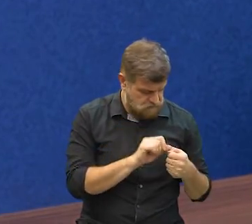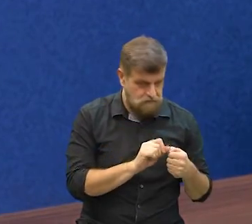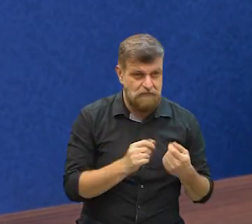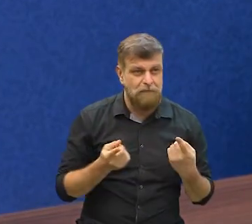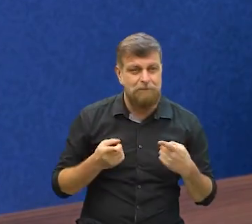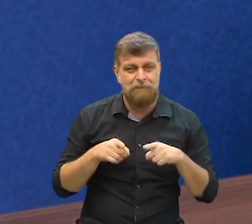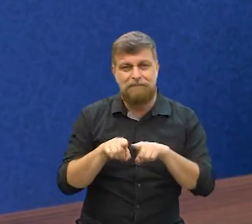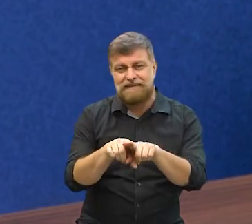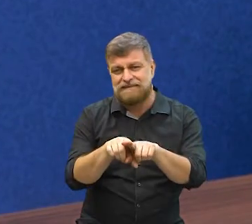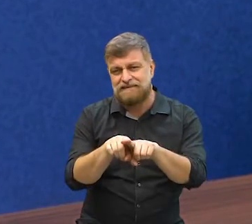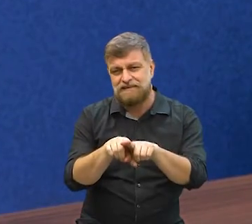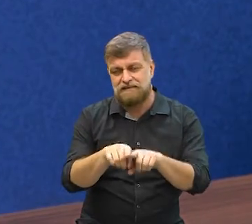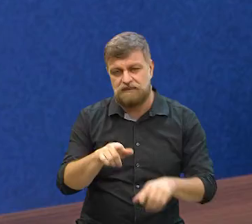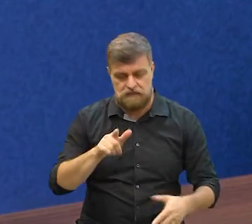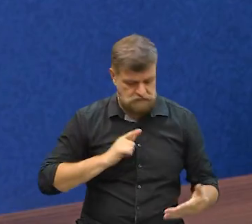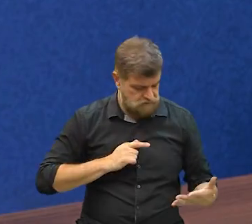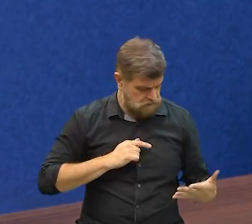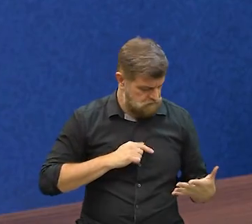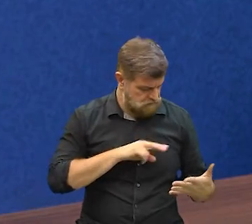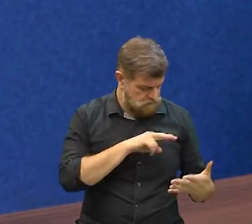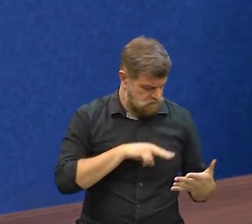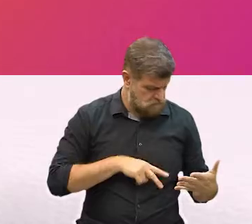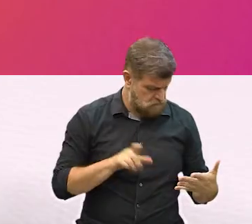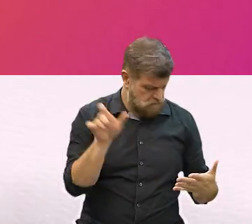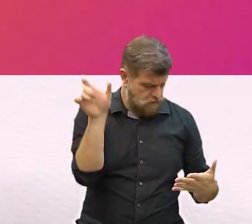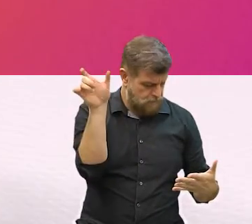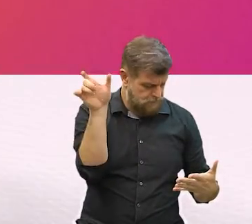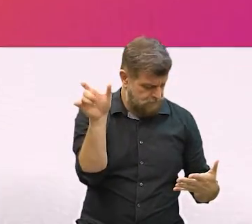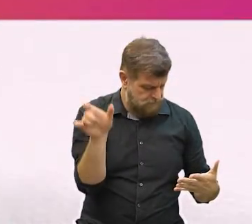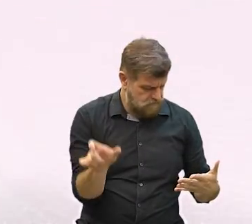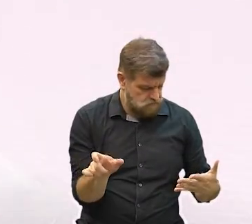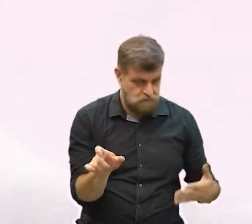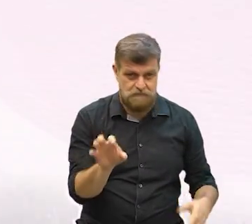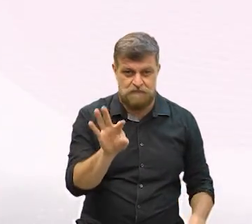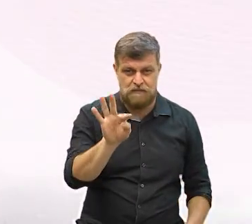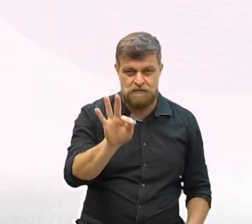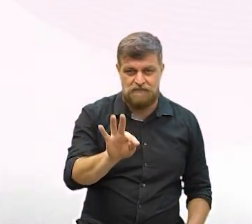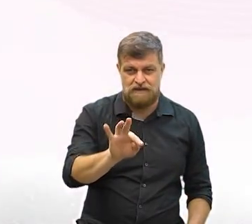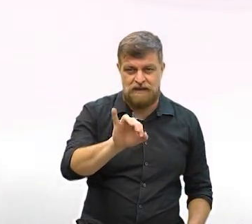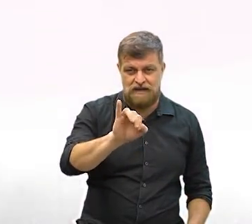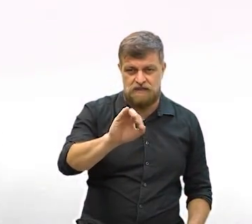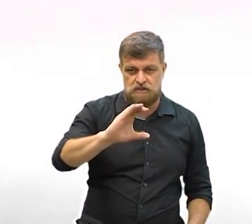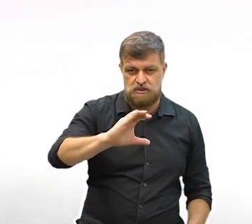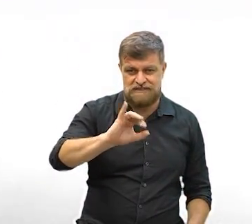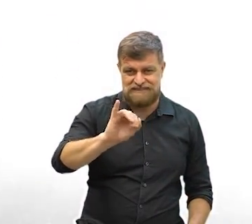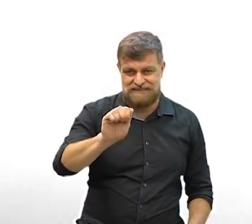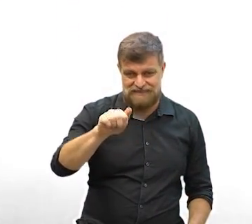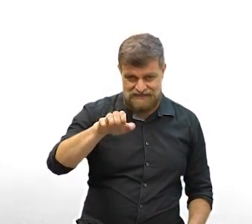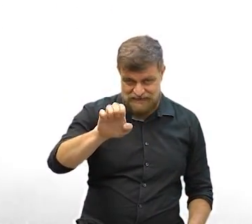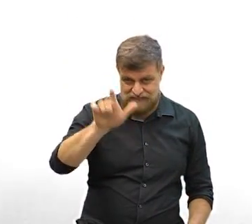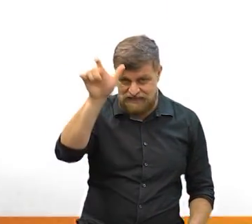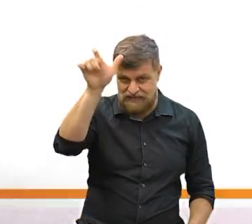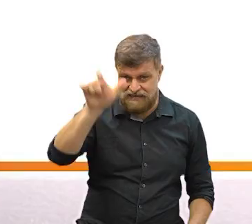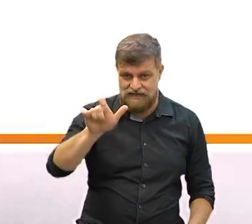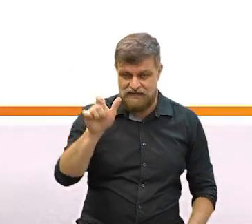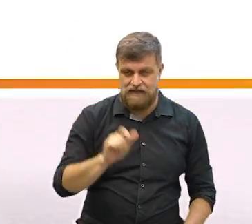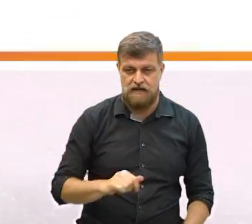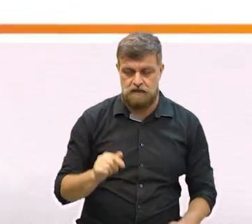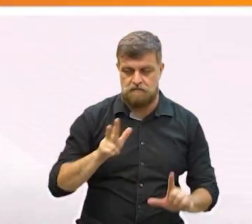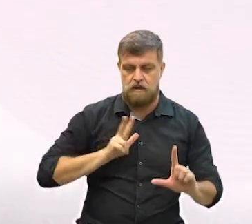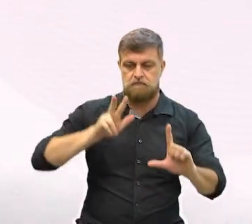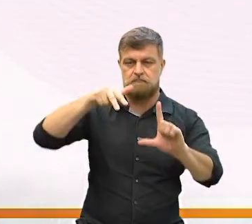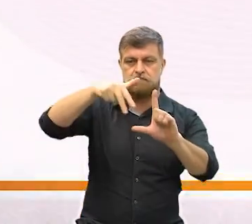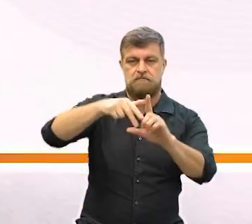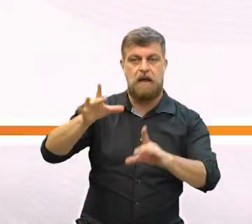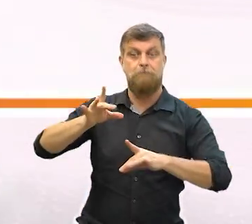uma parceria, de certa forma, ter aí uma pessoa, a Ticiane Pinheiro, que é a embaixadora da marca.